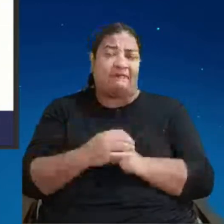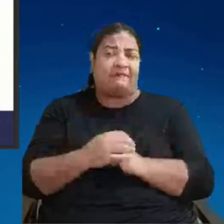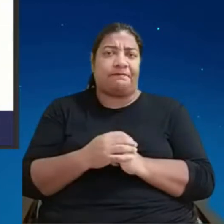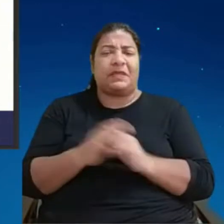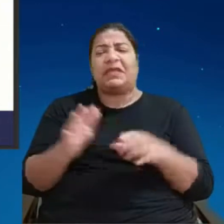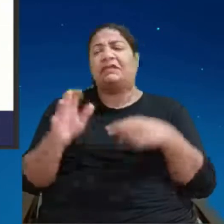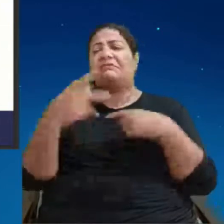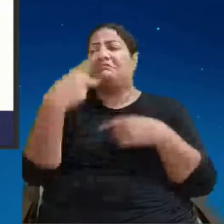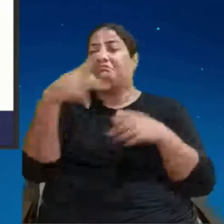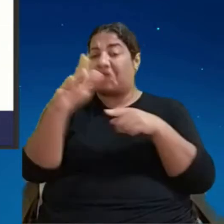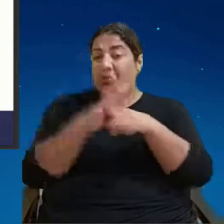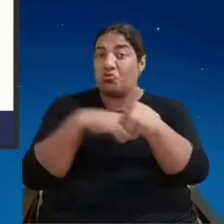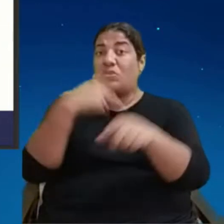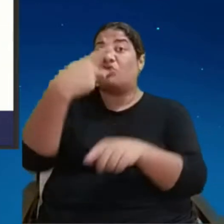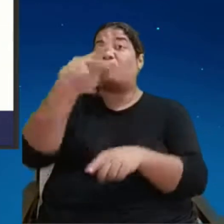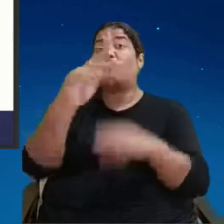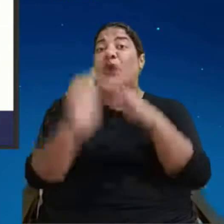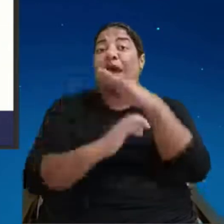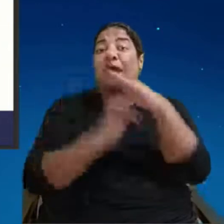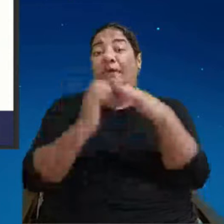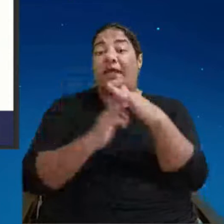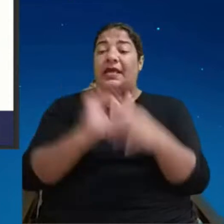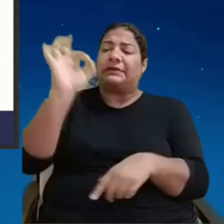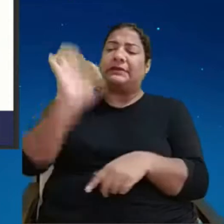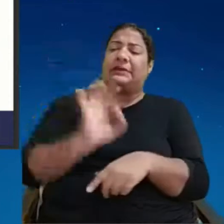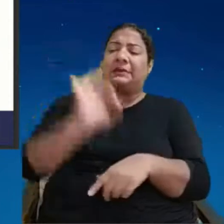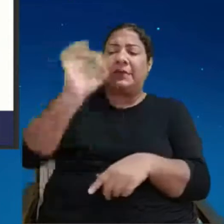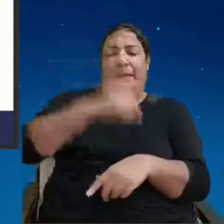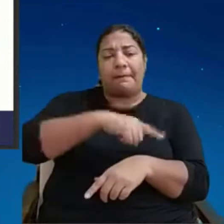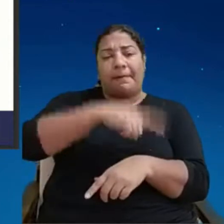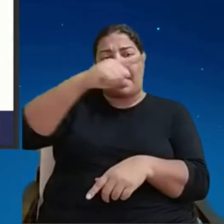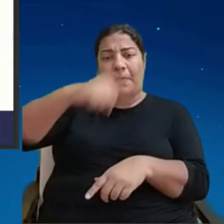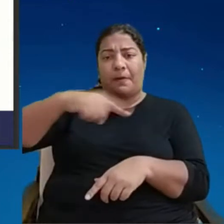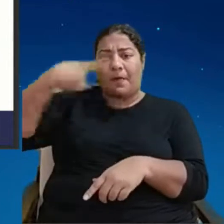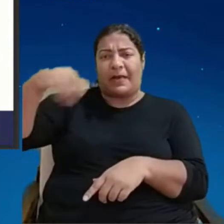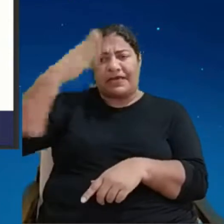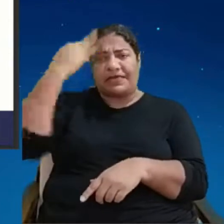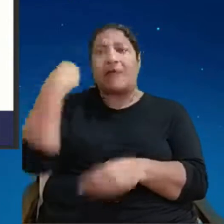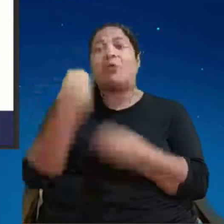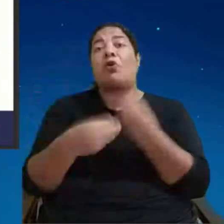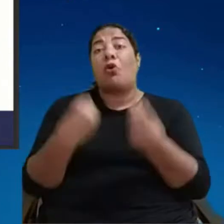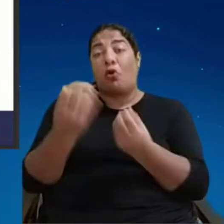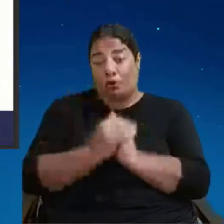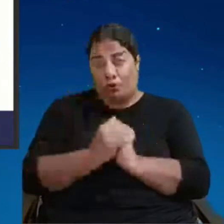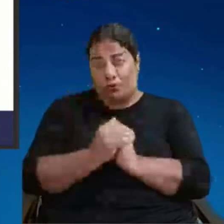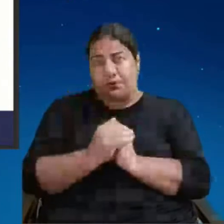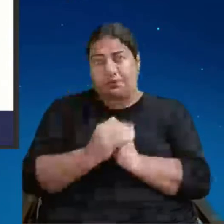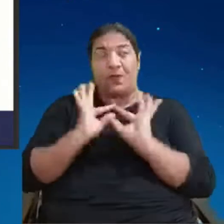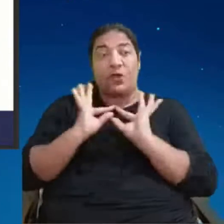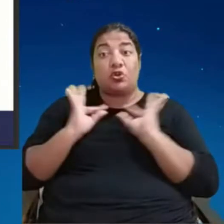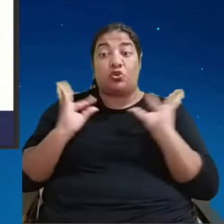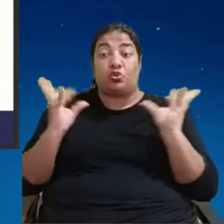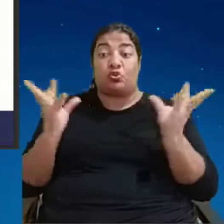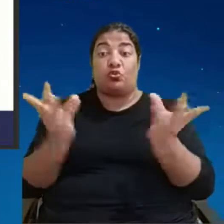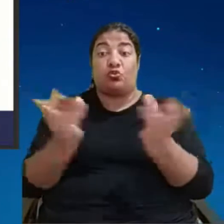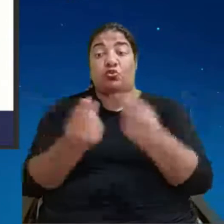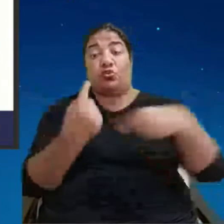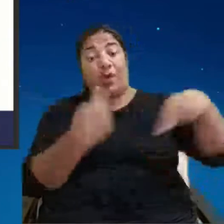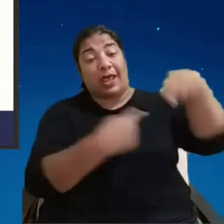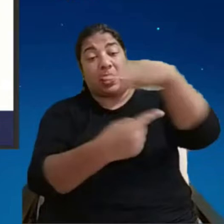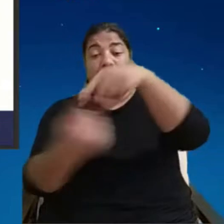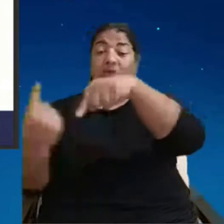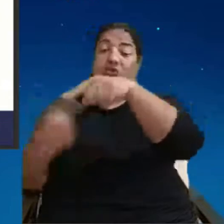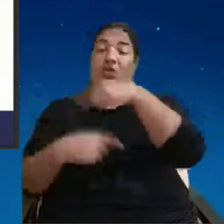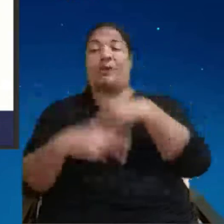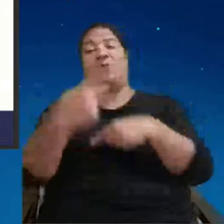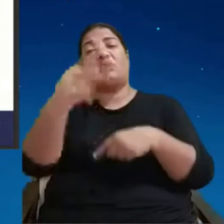as métricas? Como é que ela mede, né? Como é o seu relacionamento com todos, né? Com o seu sindicato da AJO Rio,